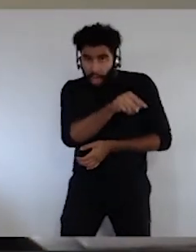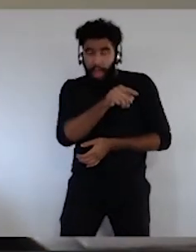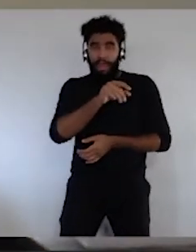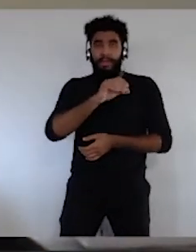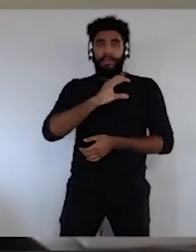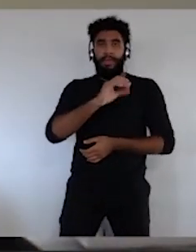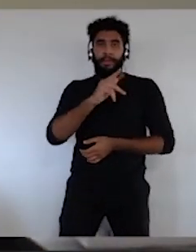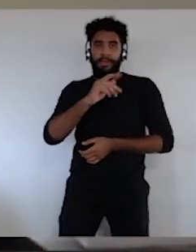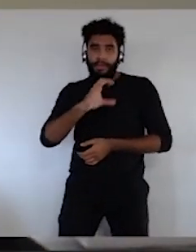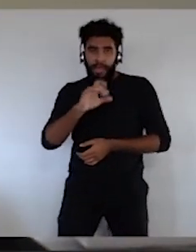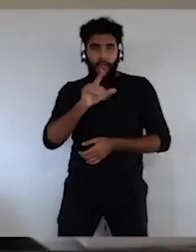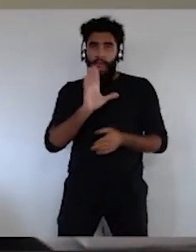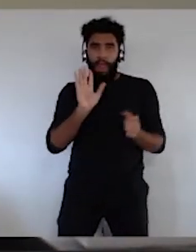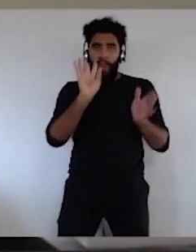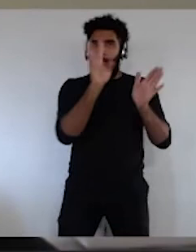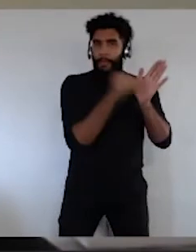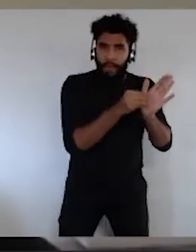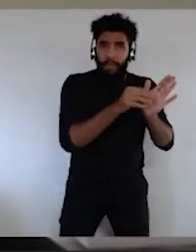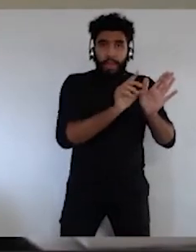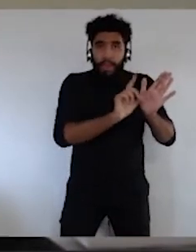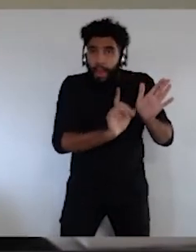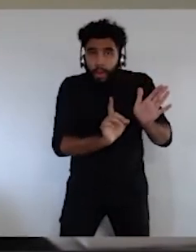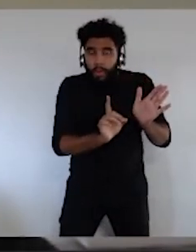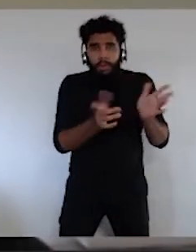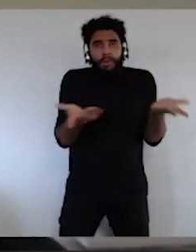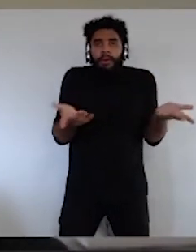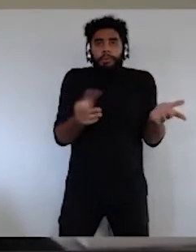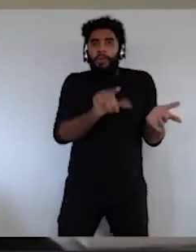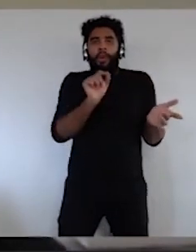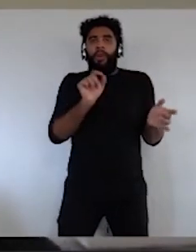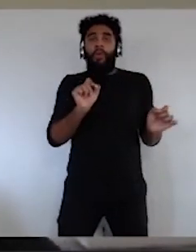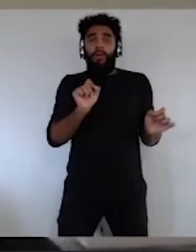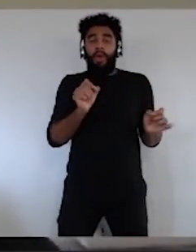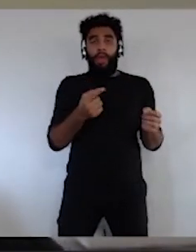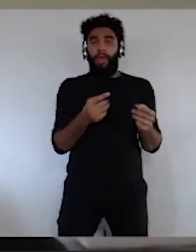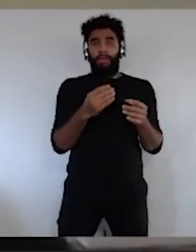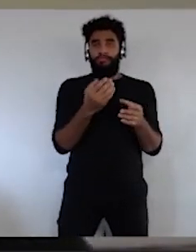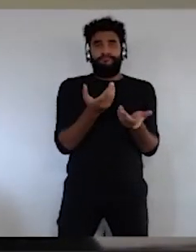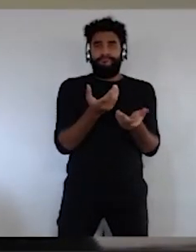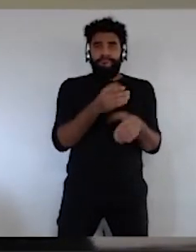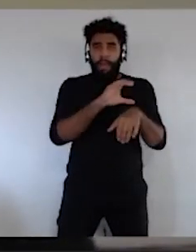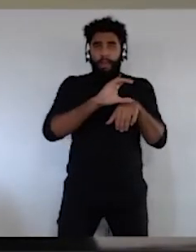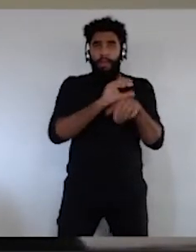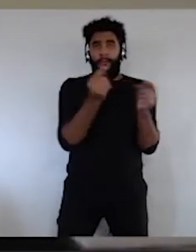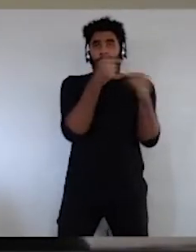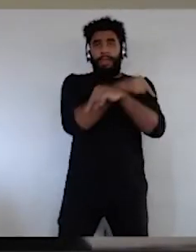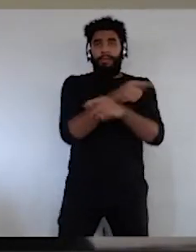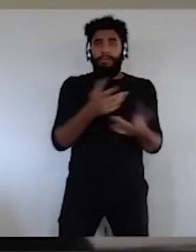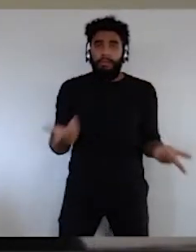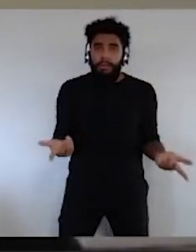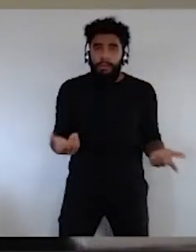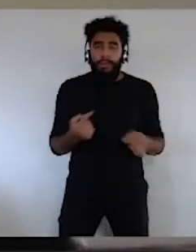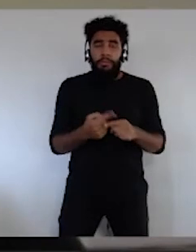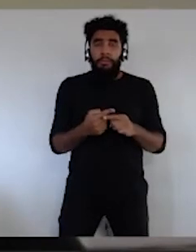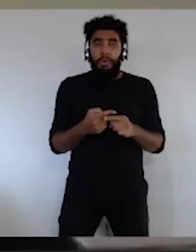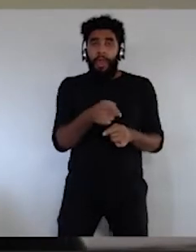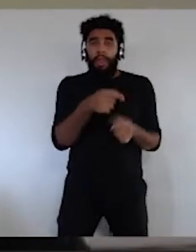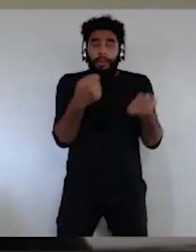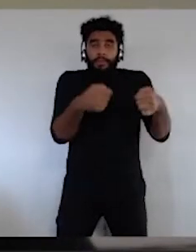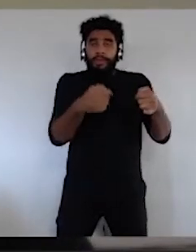1.200 dias. Quem sabe se é isso que o povo brasileiro quer. Agora, se o congressista disse são